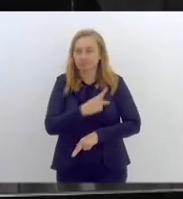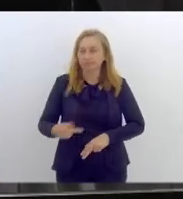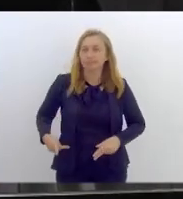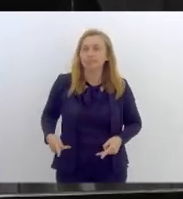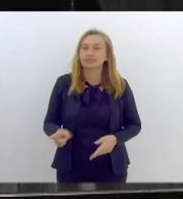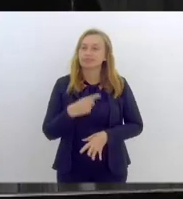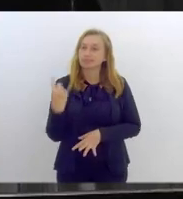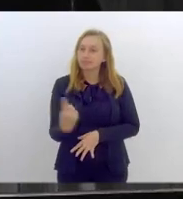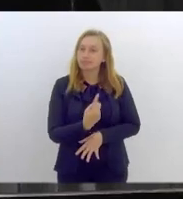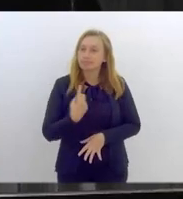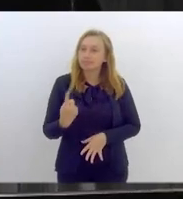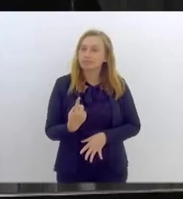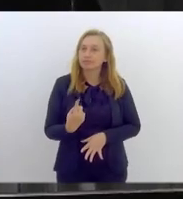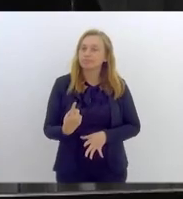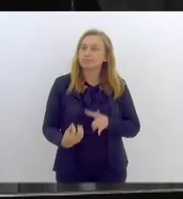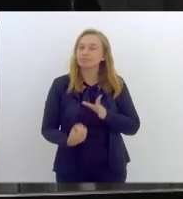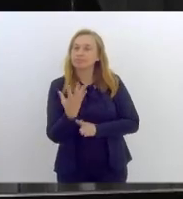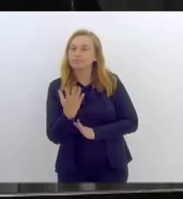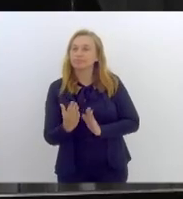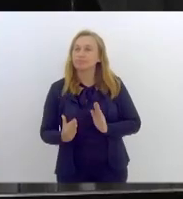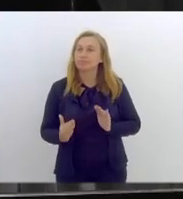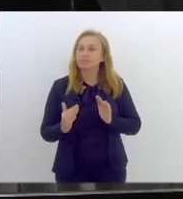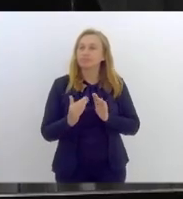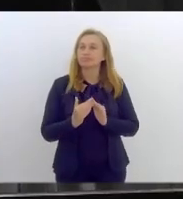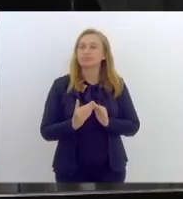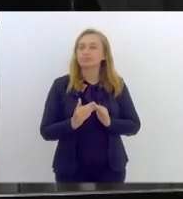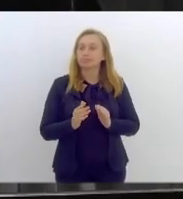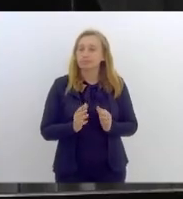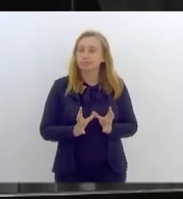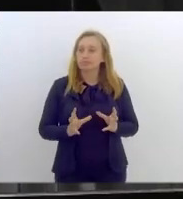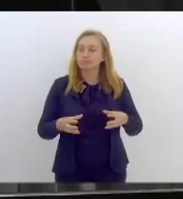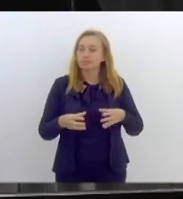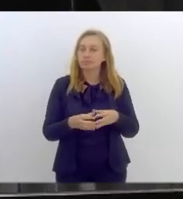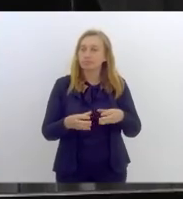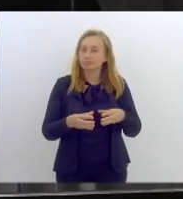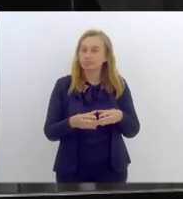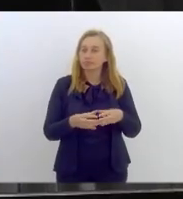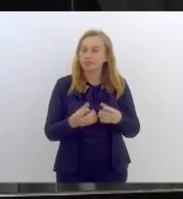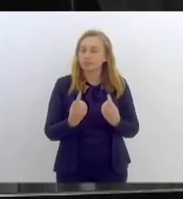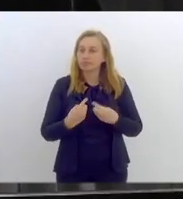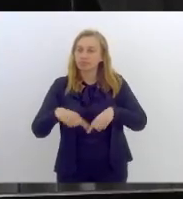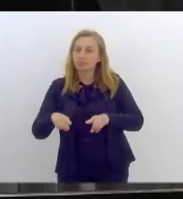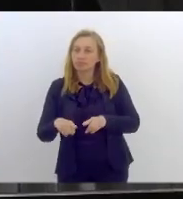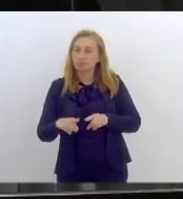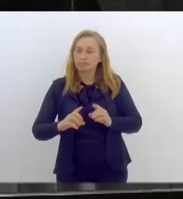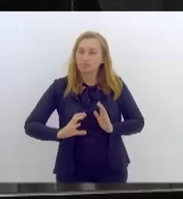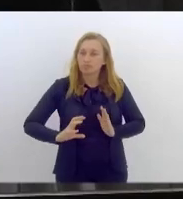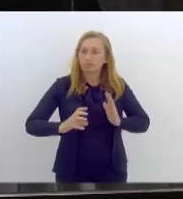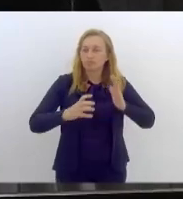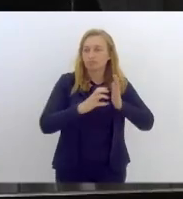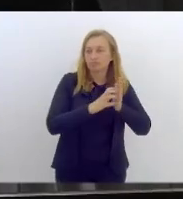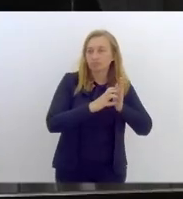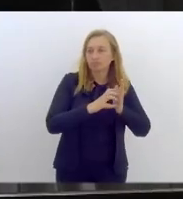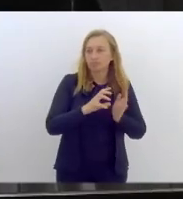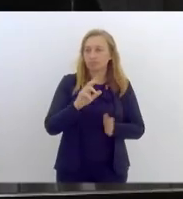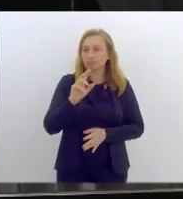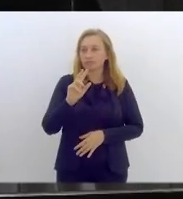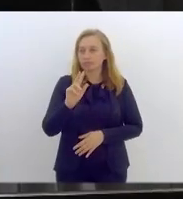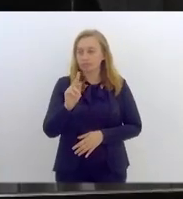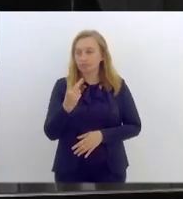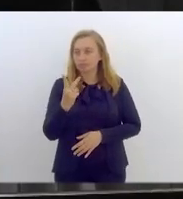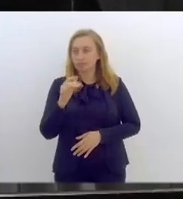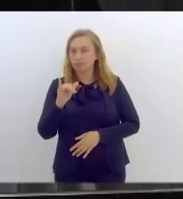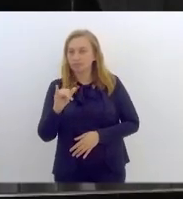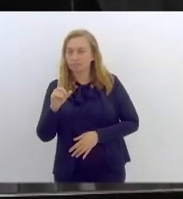fizemos aqui nesta casa uma frente parlamentar de combate ao HIV e AIDS ao preconceito